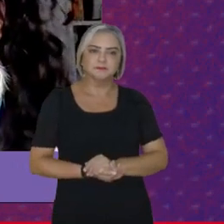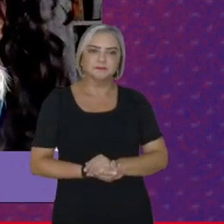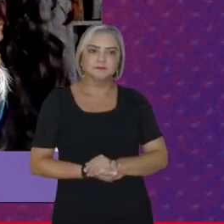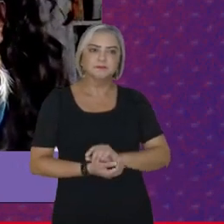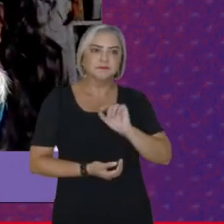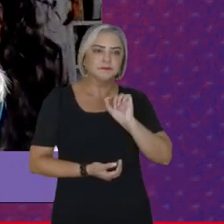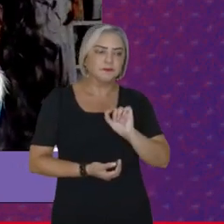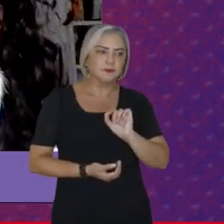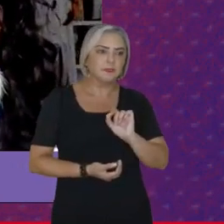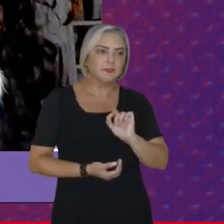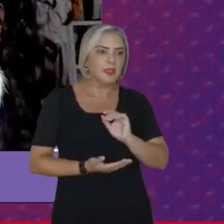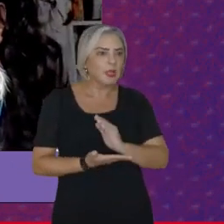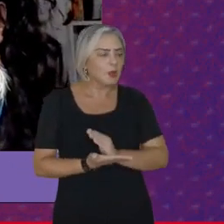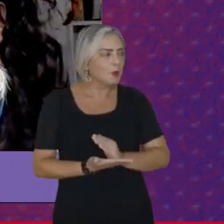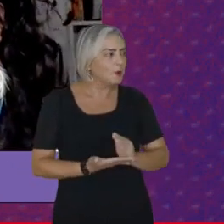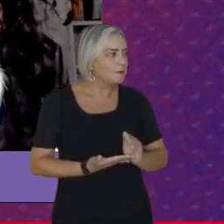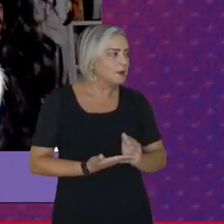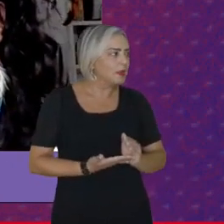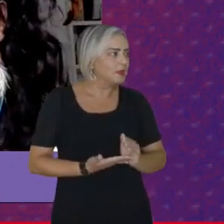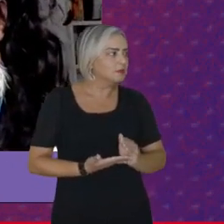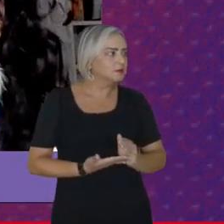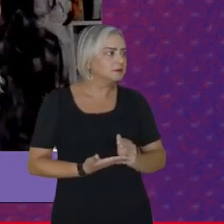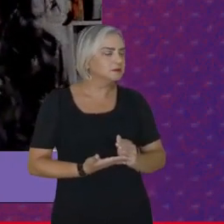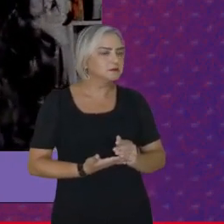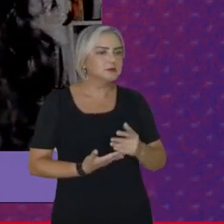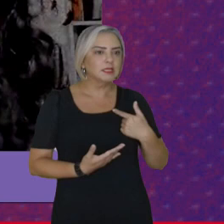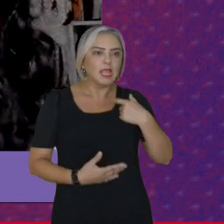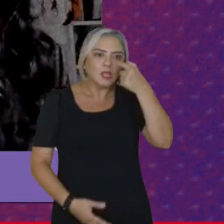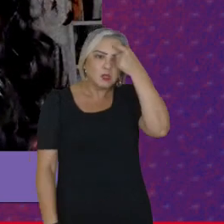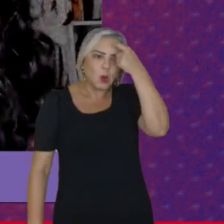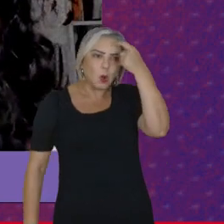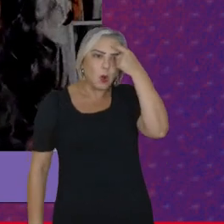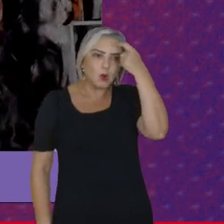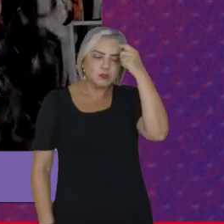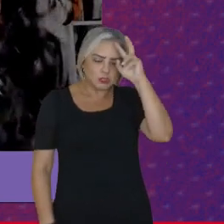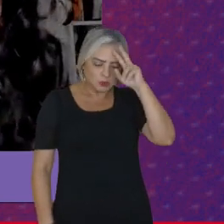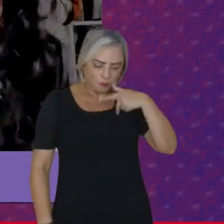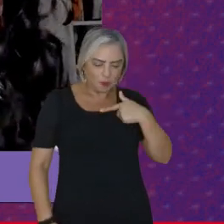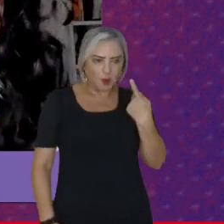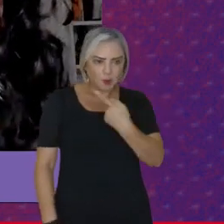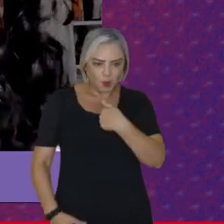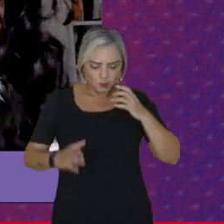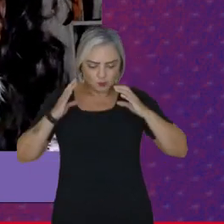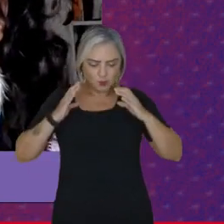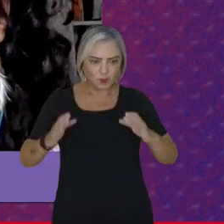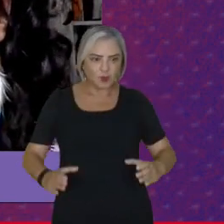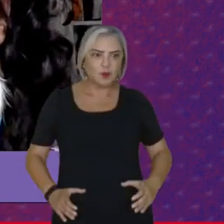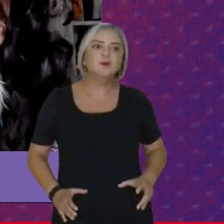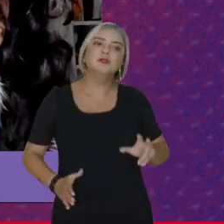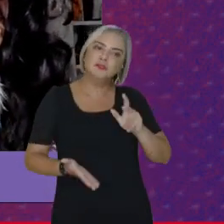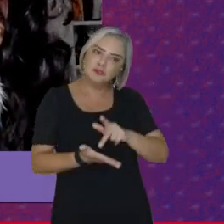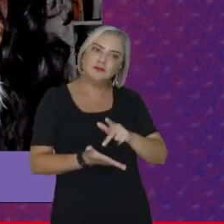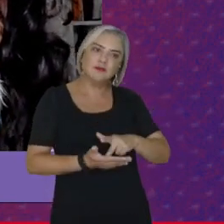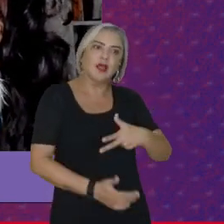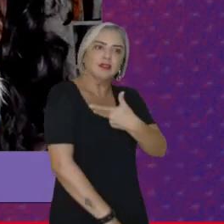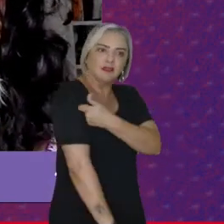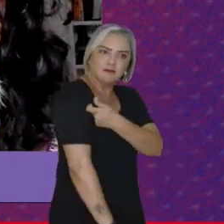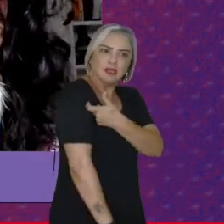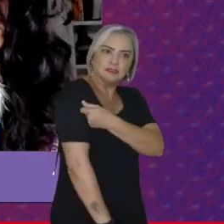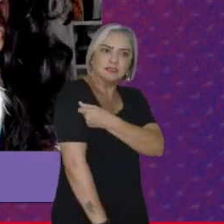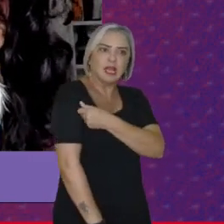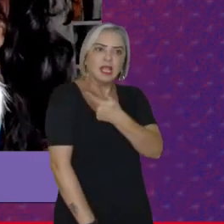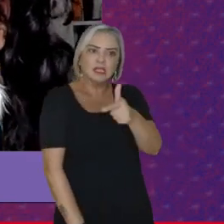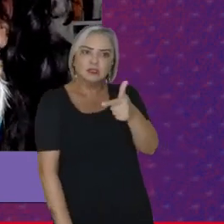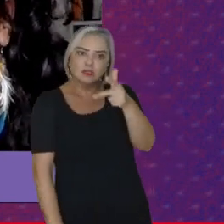e que começa pela gente, né, ter essa consciência sobre o próprio corpo e, de fato, se vacinar, e as pessoas